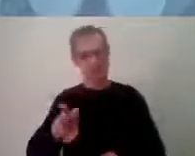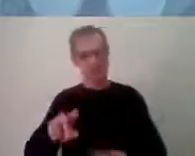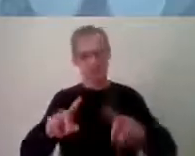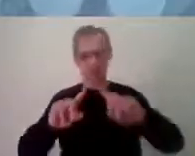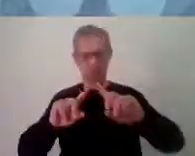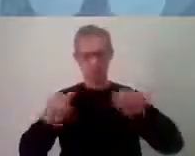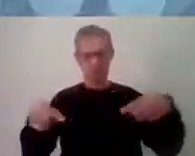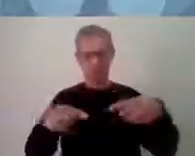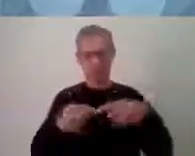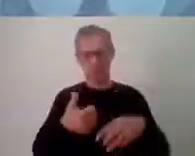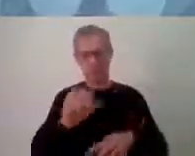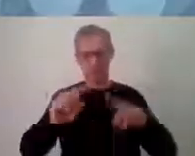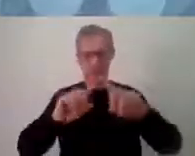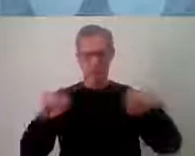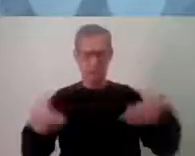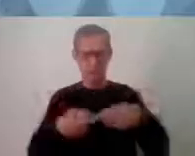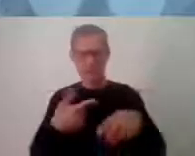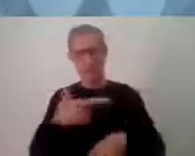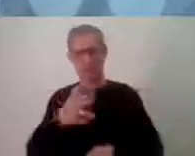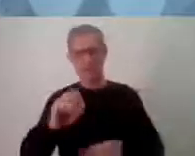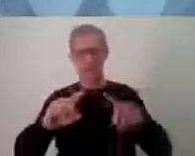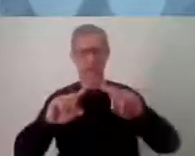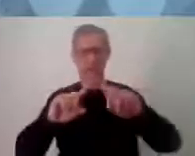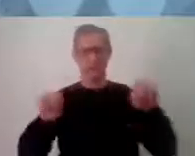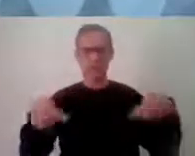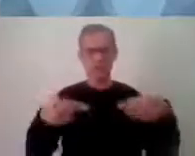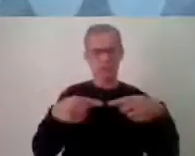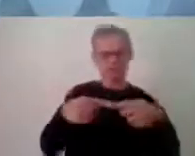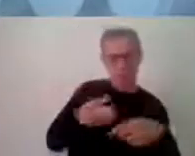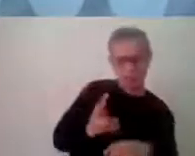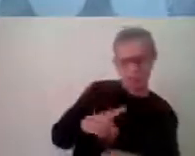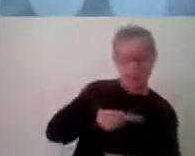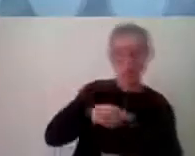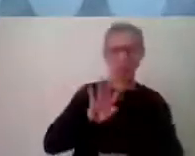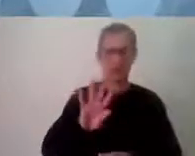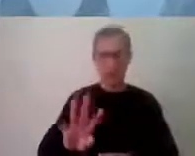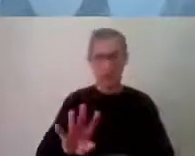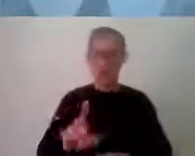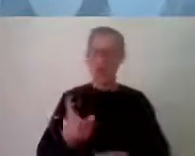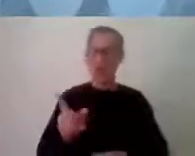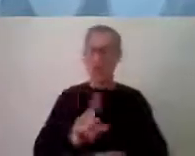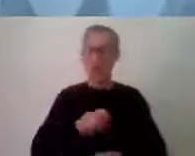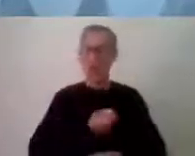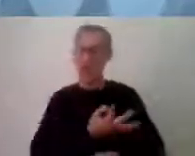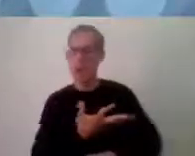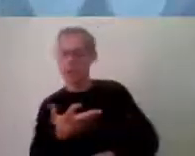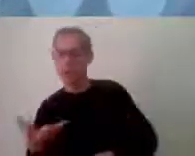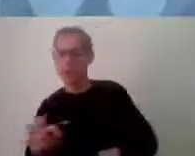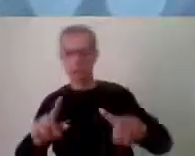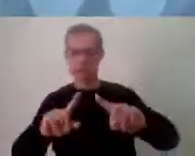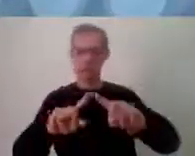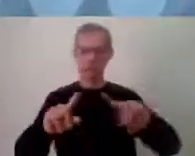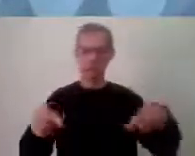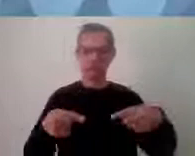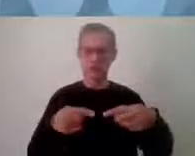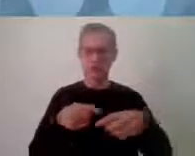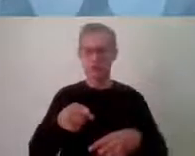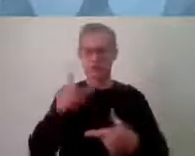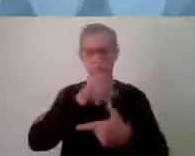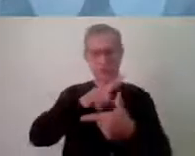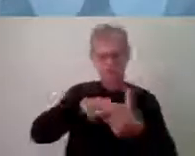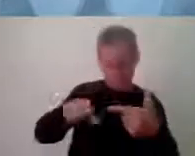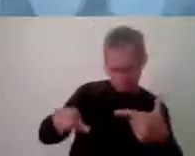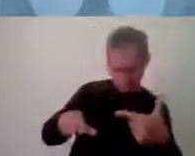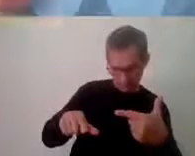retângulos, 10 retângulos, 20 retângulos? Ou sempre tem que ser 4? Não. a quantidade de retângulos que você vai dividir,